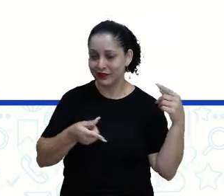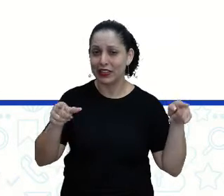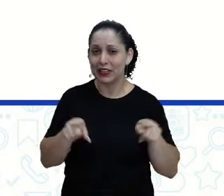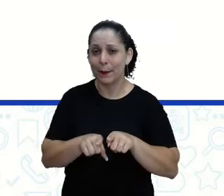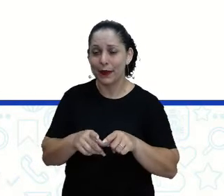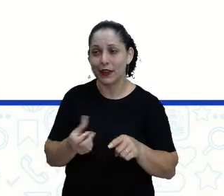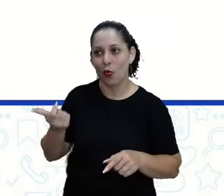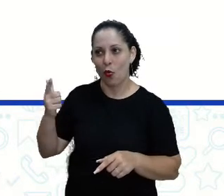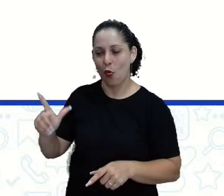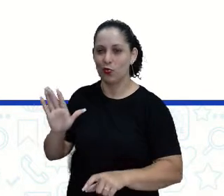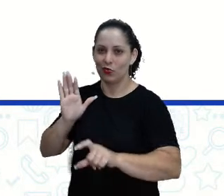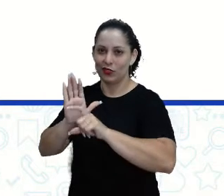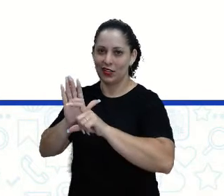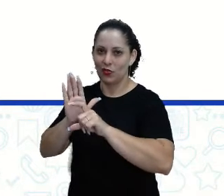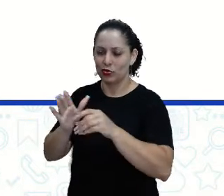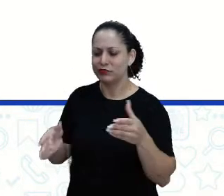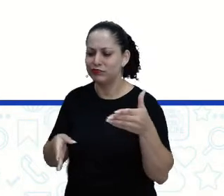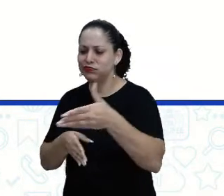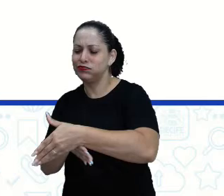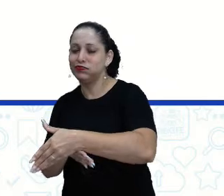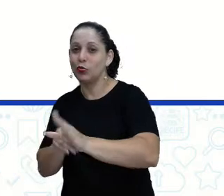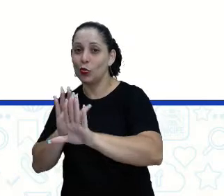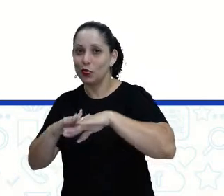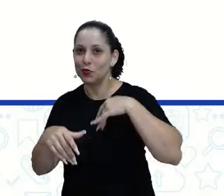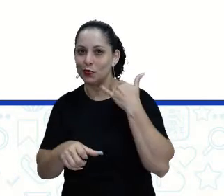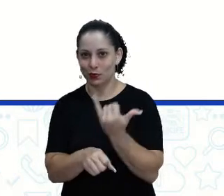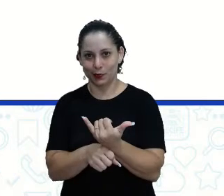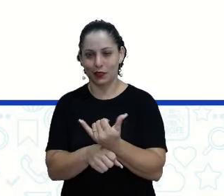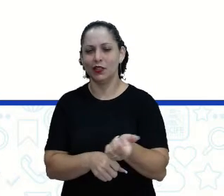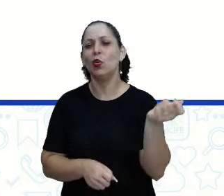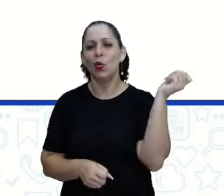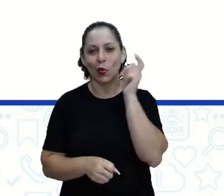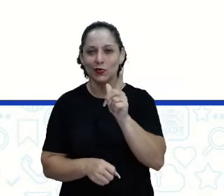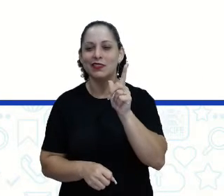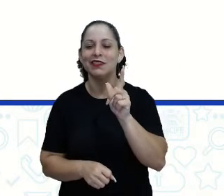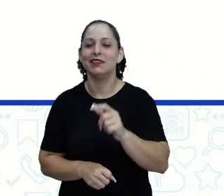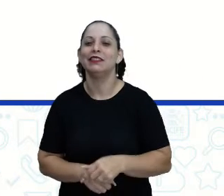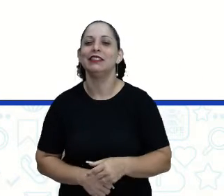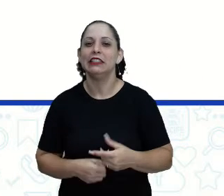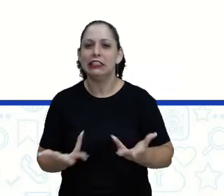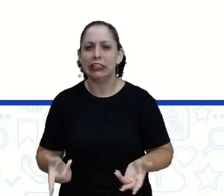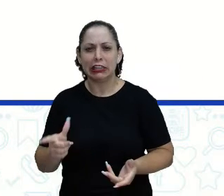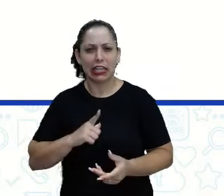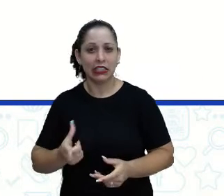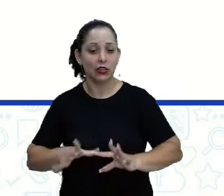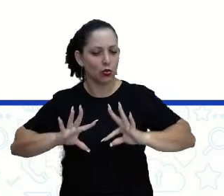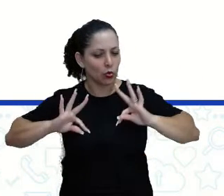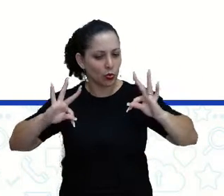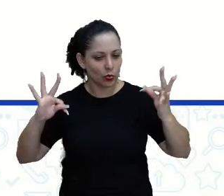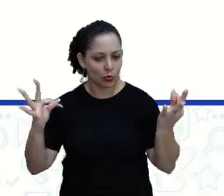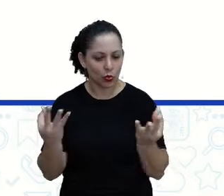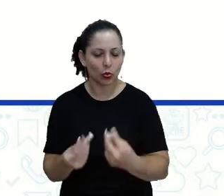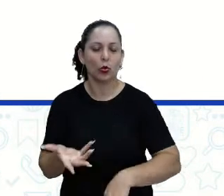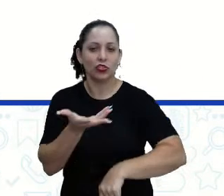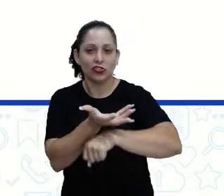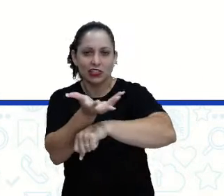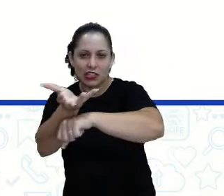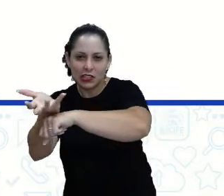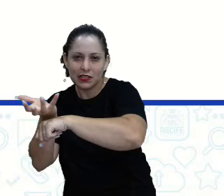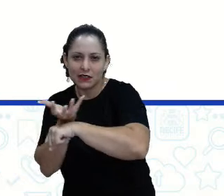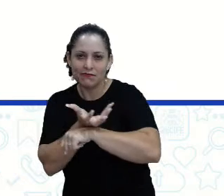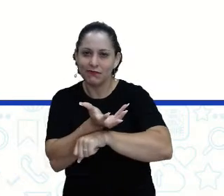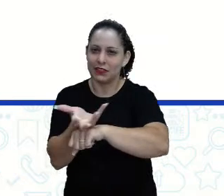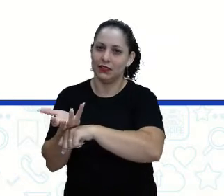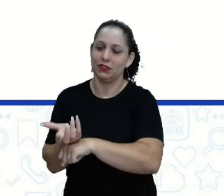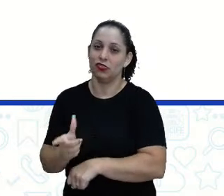acessar o nosso canal no YouTube. Então, lá vocês conseguem acessar as aulas de todos os componentes curriculares. Então, vocês vão ver as